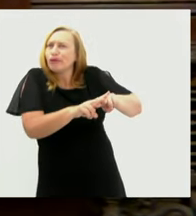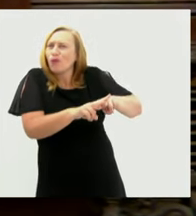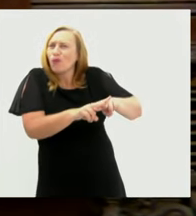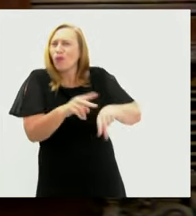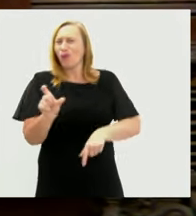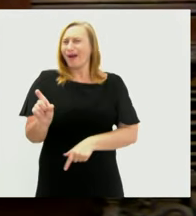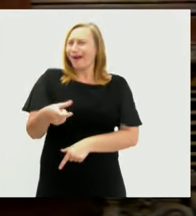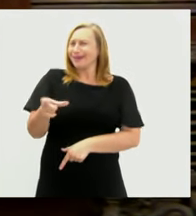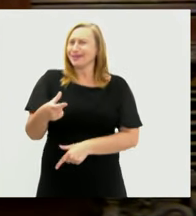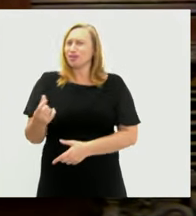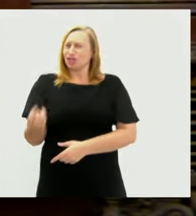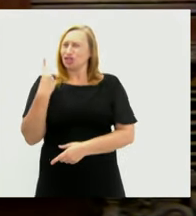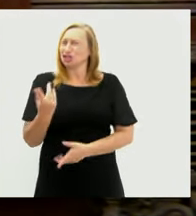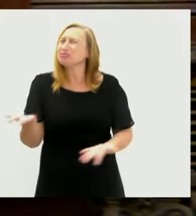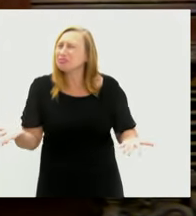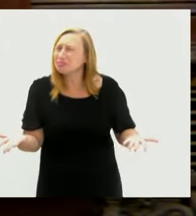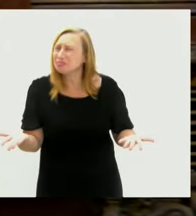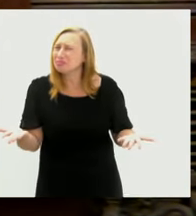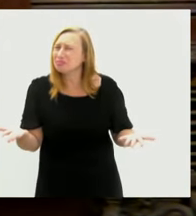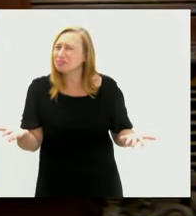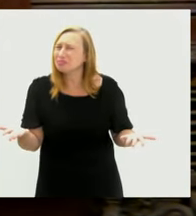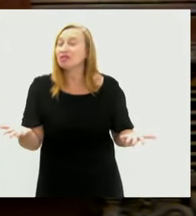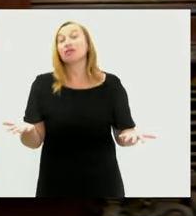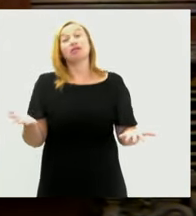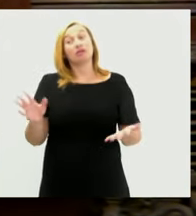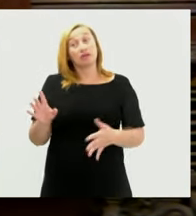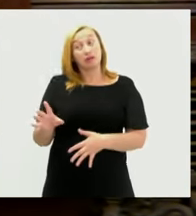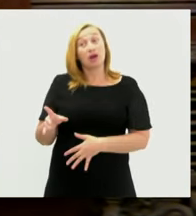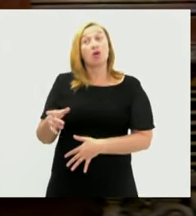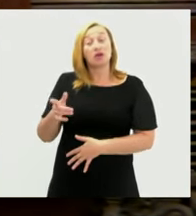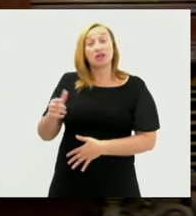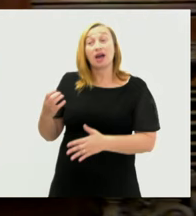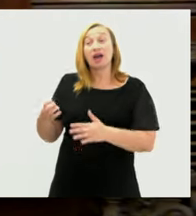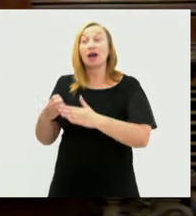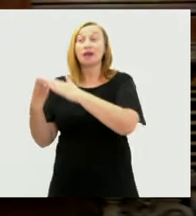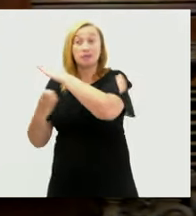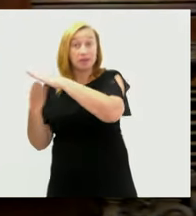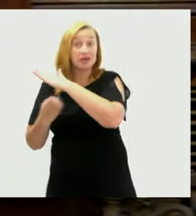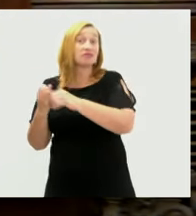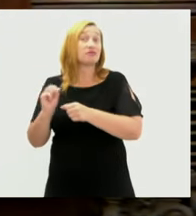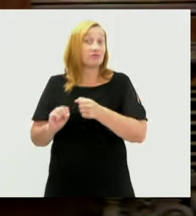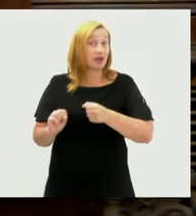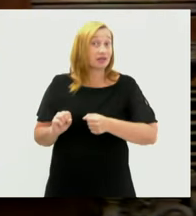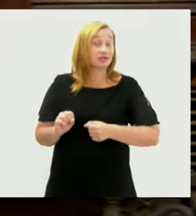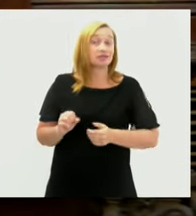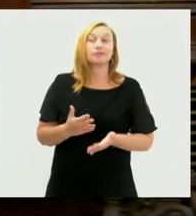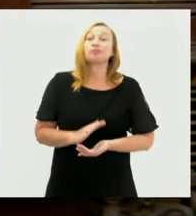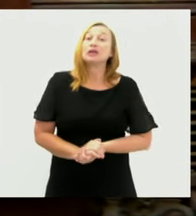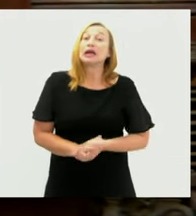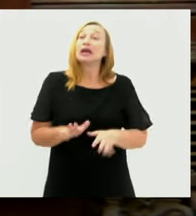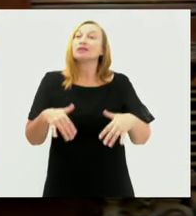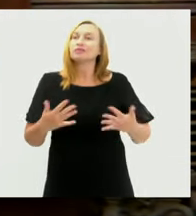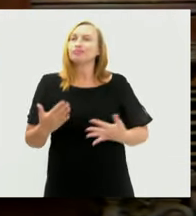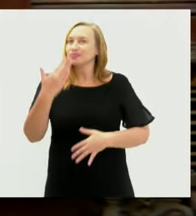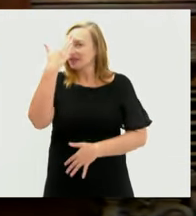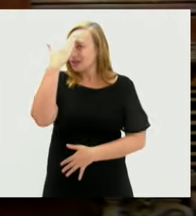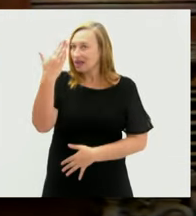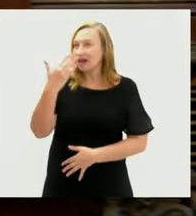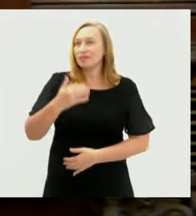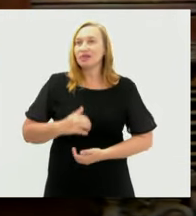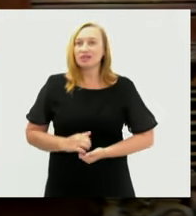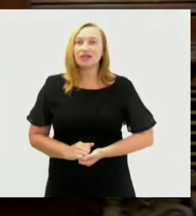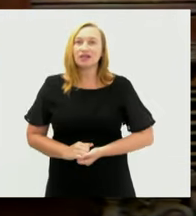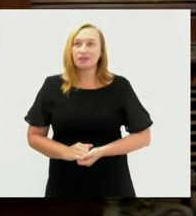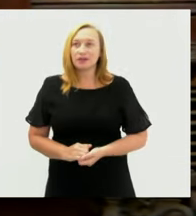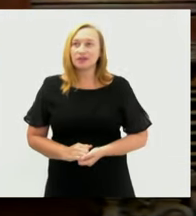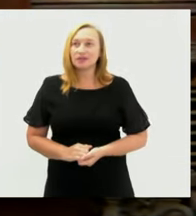presidente? É isso que ela tem feito à frente da SEAP. E aí, graças aos nossos mandatos,